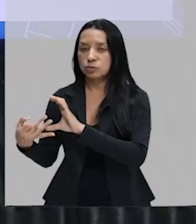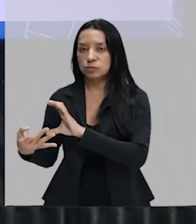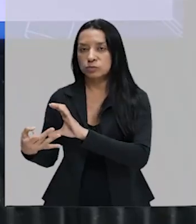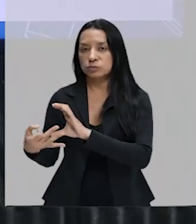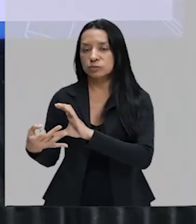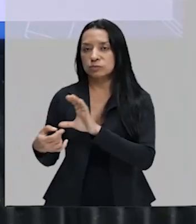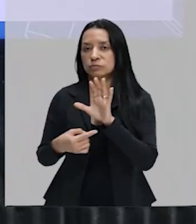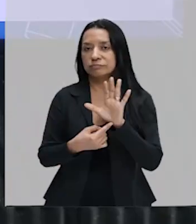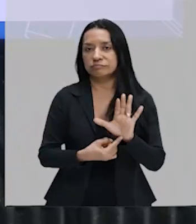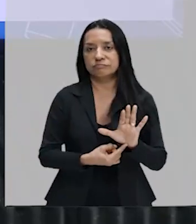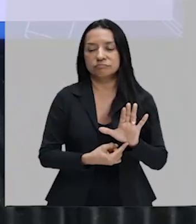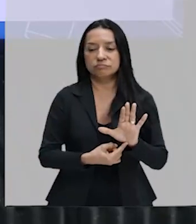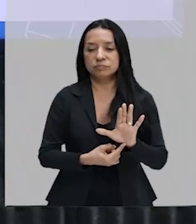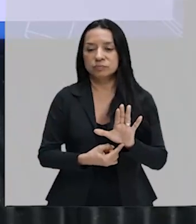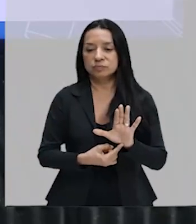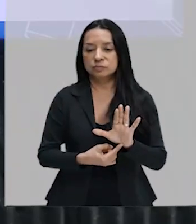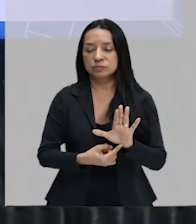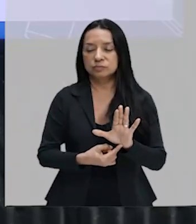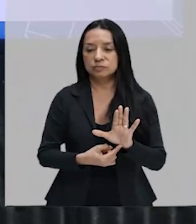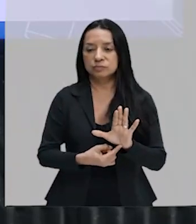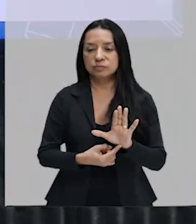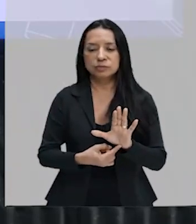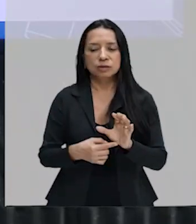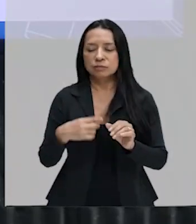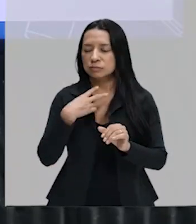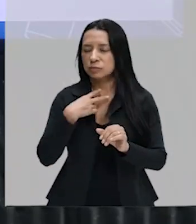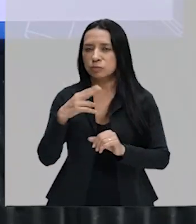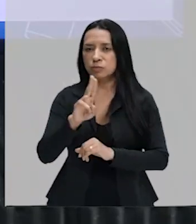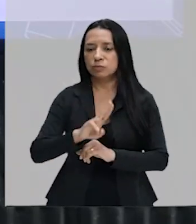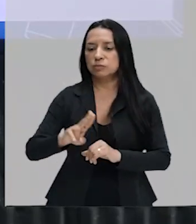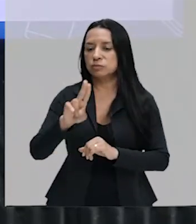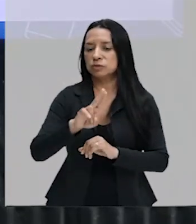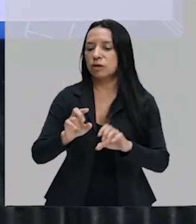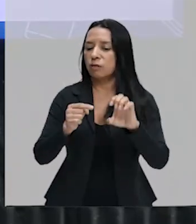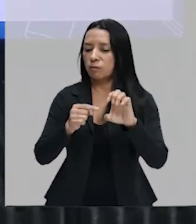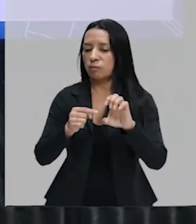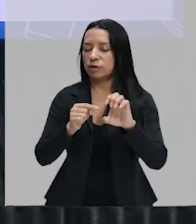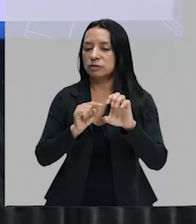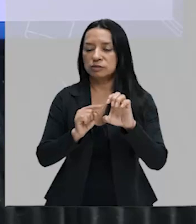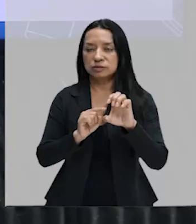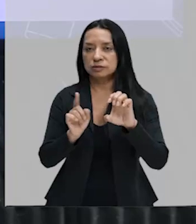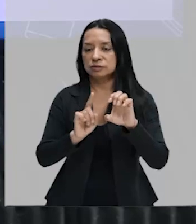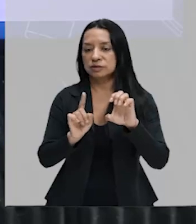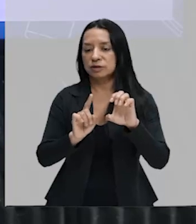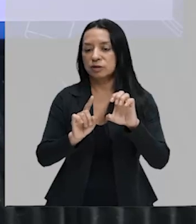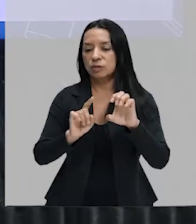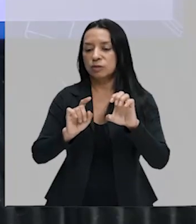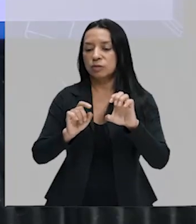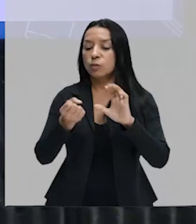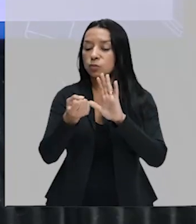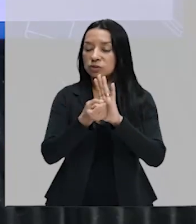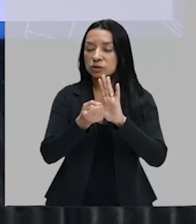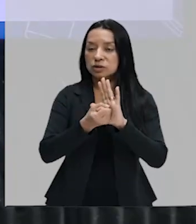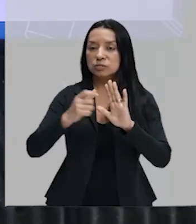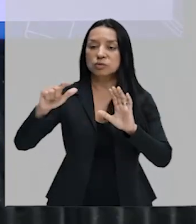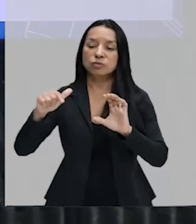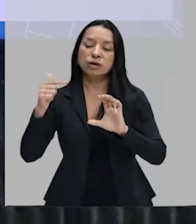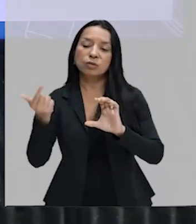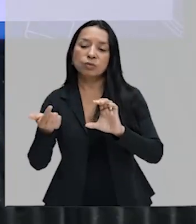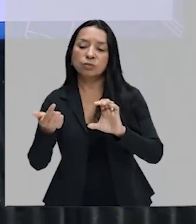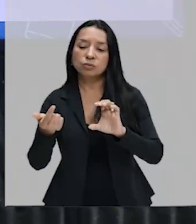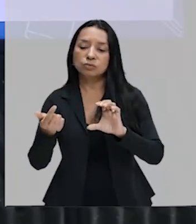conjuntos dados, você não vai poder usar o pertence, tá? Aí a escrita, o símbolo já é outro. Ou é o